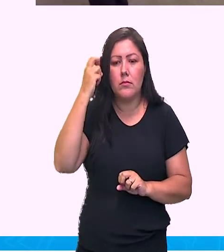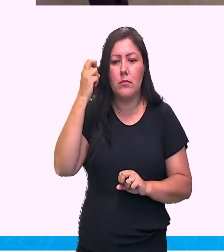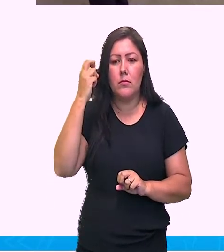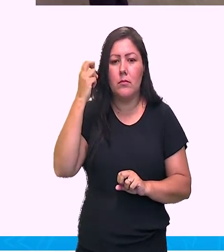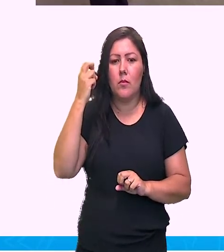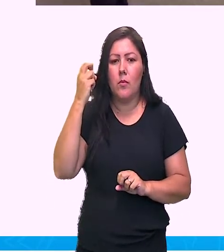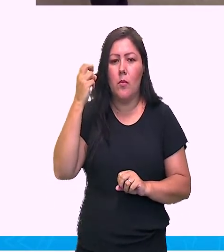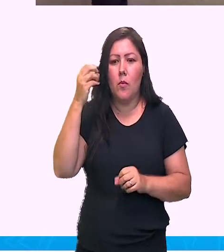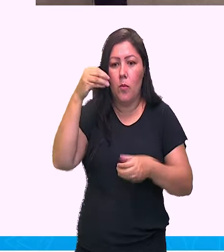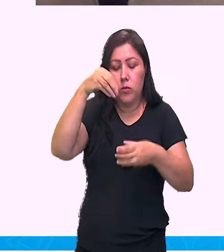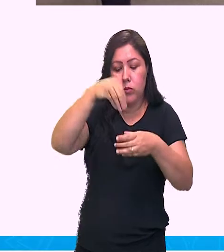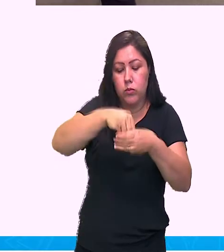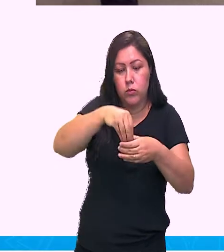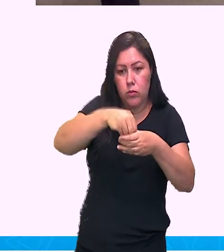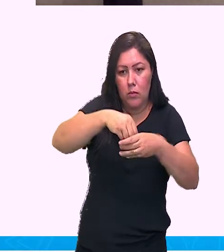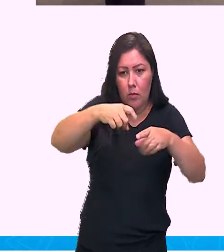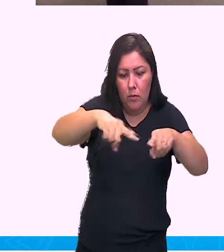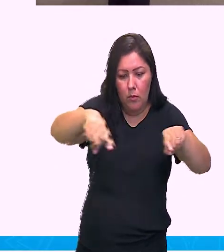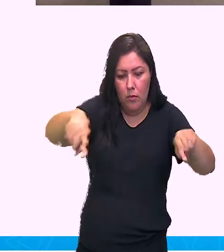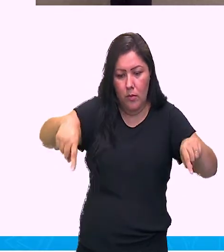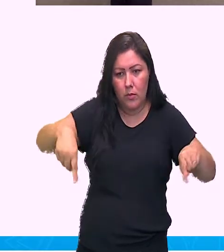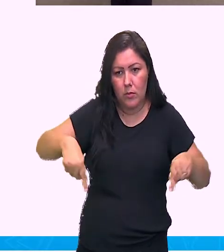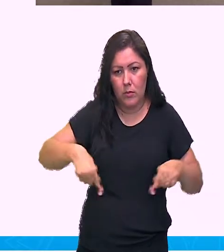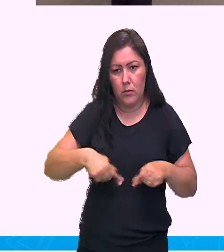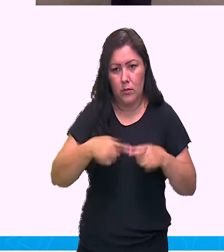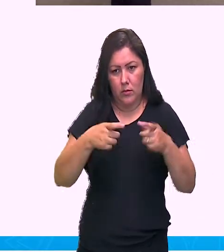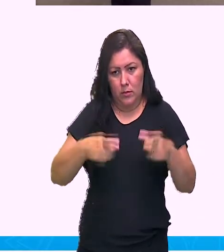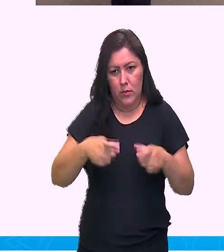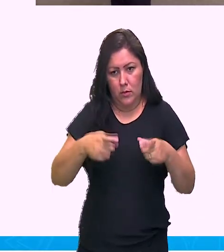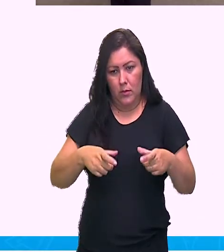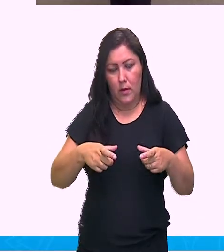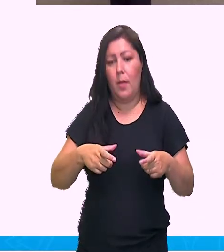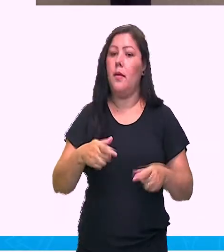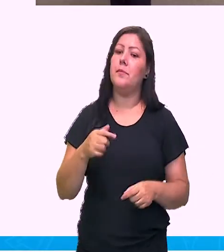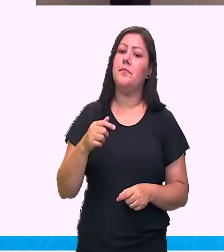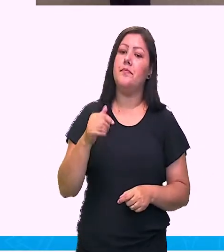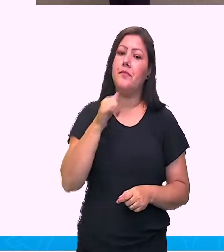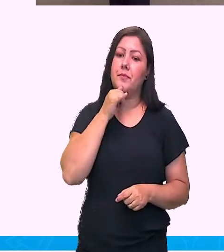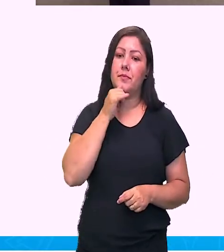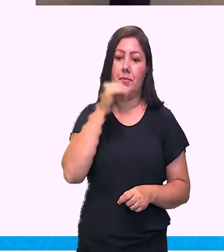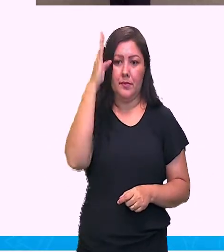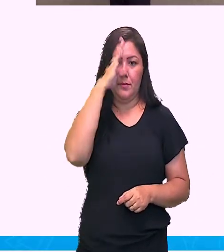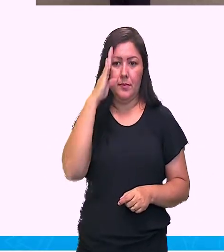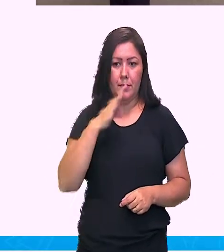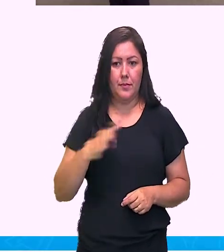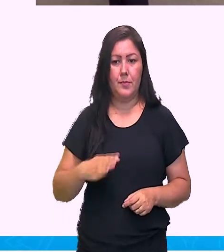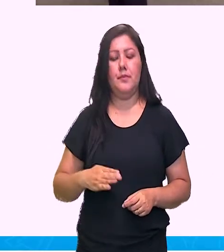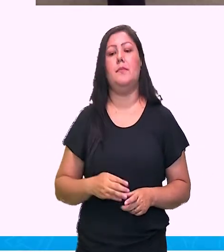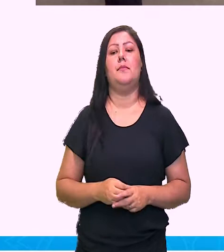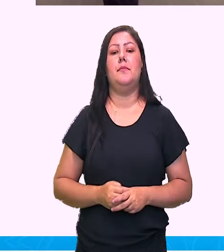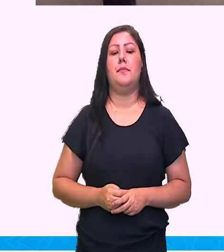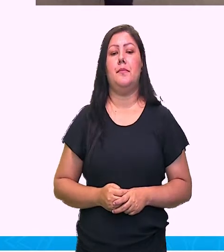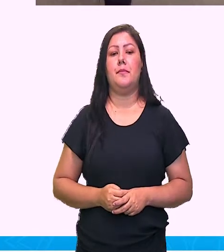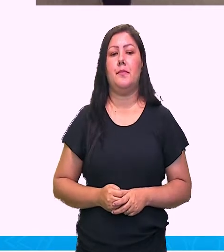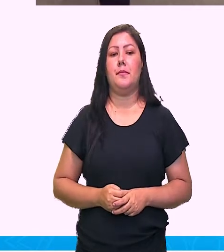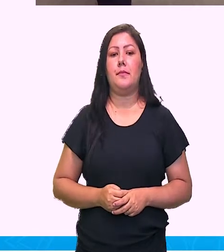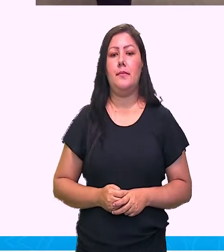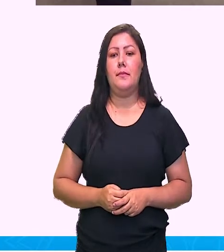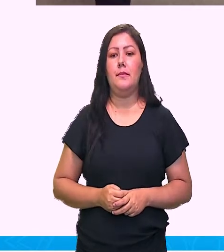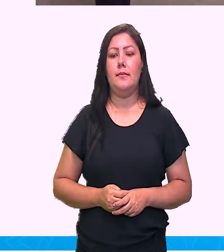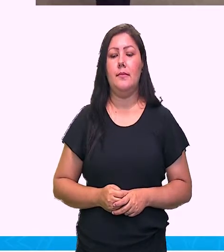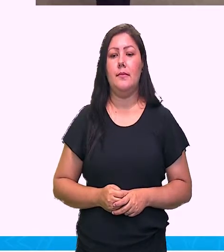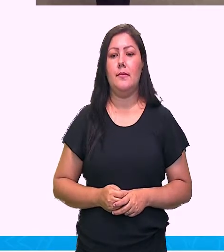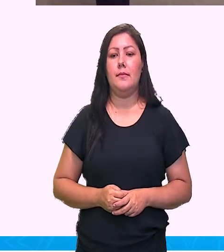dentro de um território, no nosso caso aqui o Brasil, tá? O nosso território,